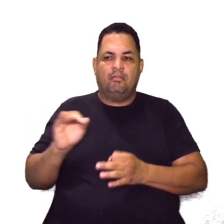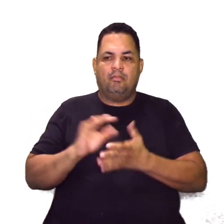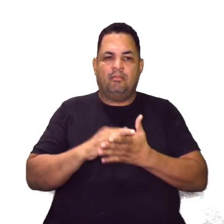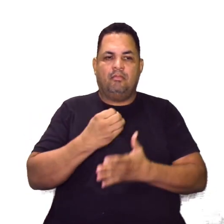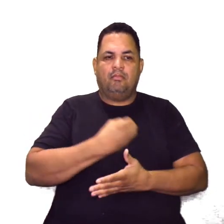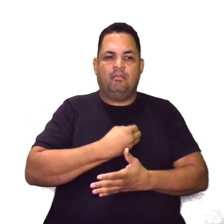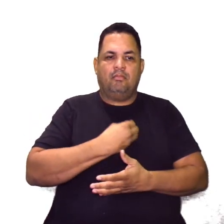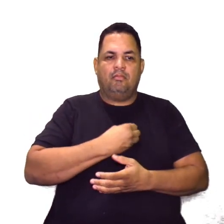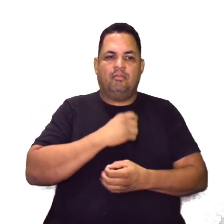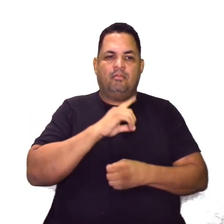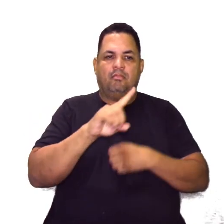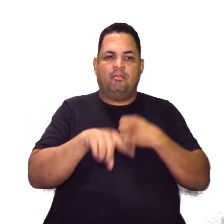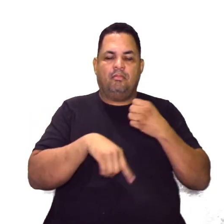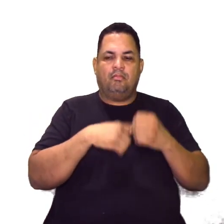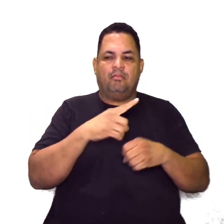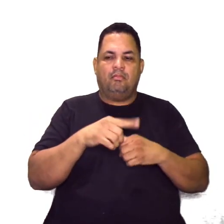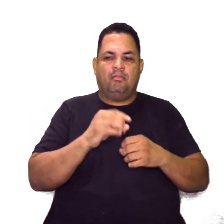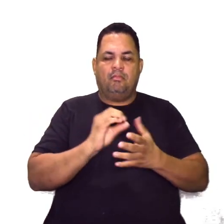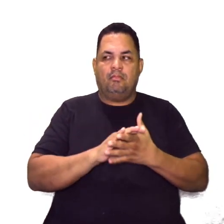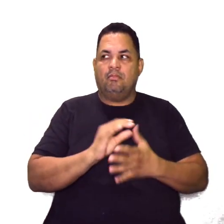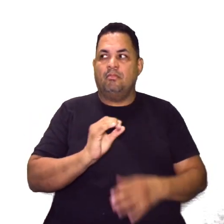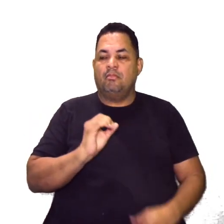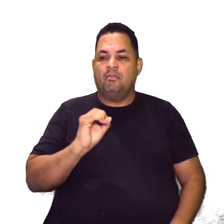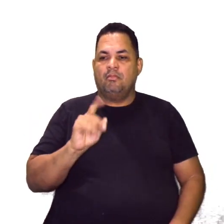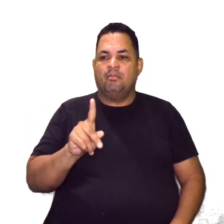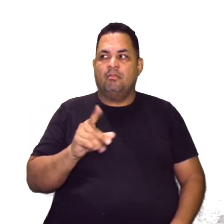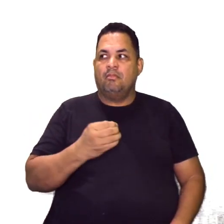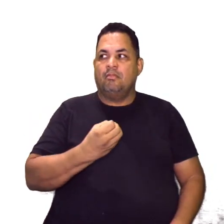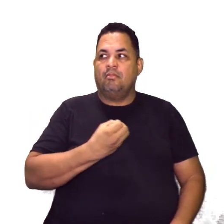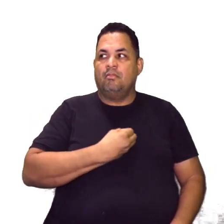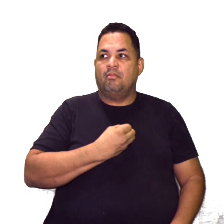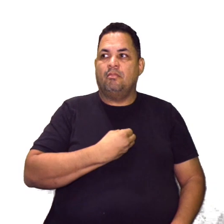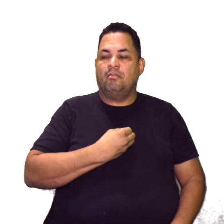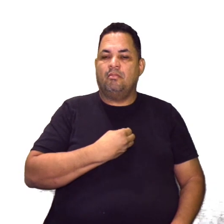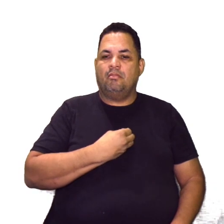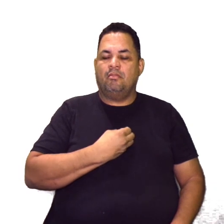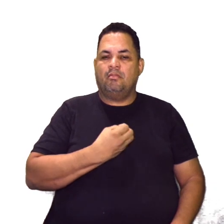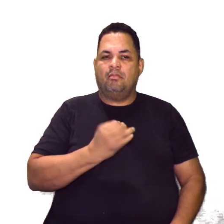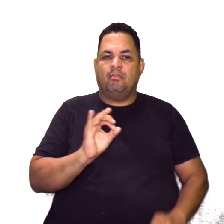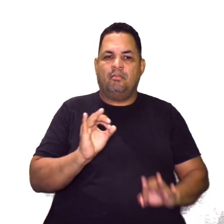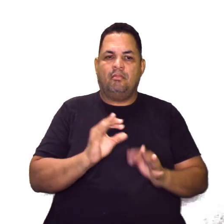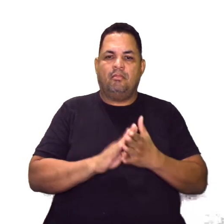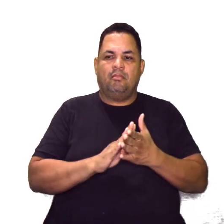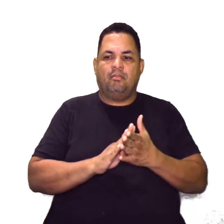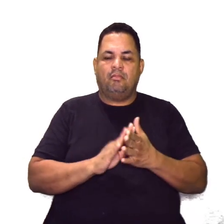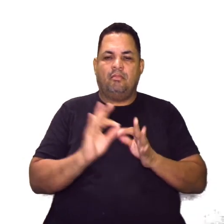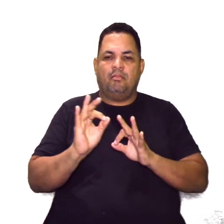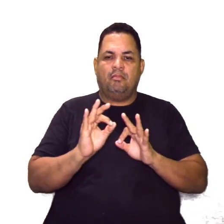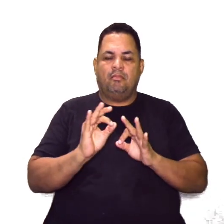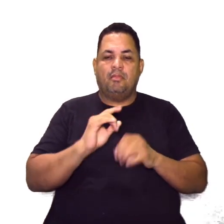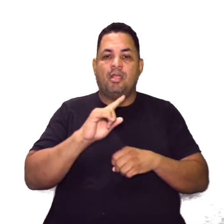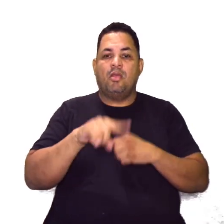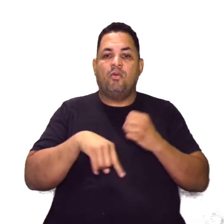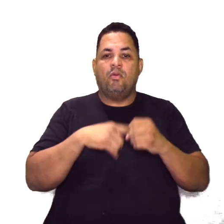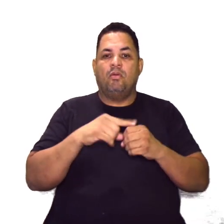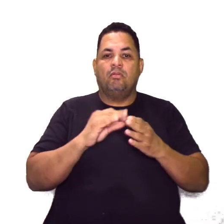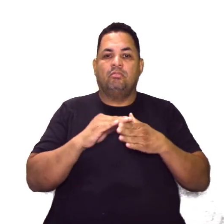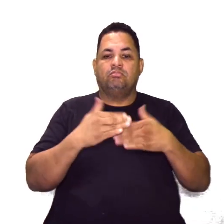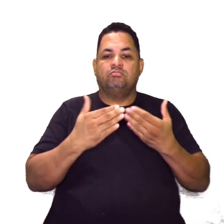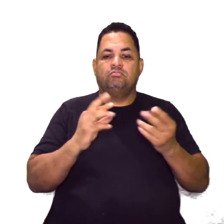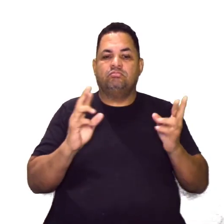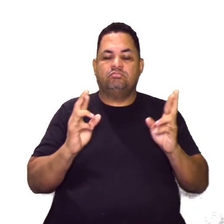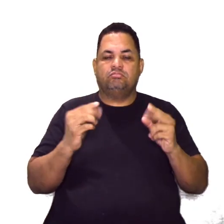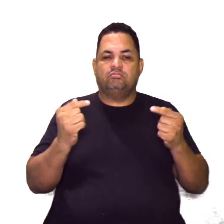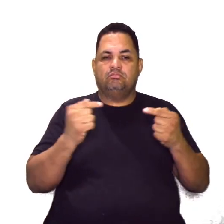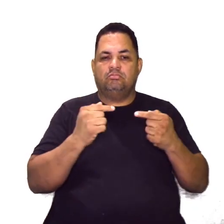seu número atômico, ok? Número atômico é o quê? É o número que identifica o átomo e